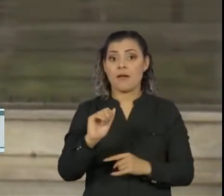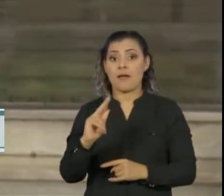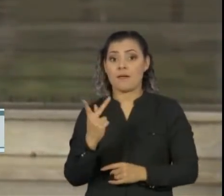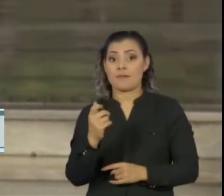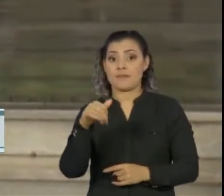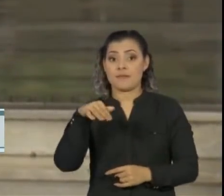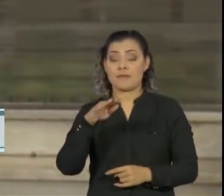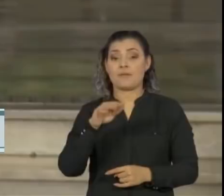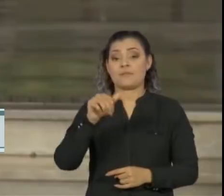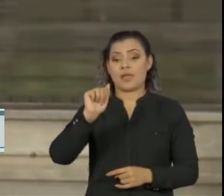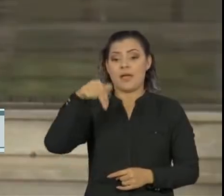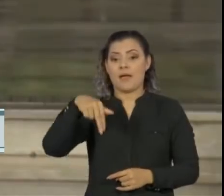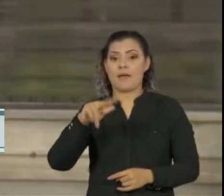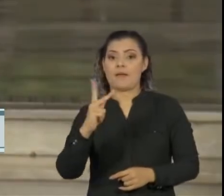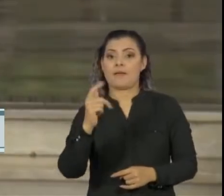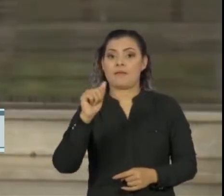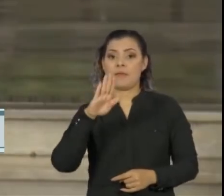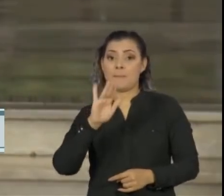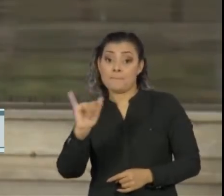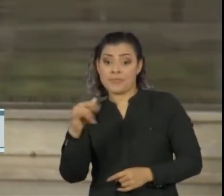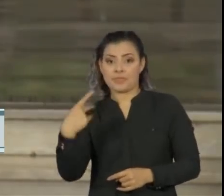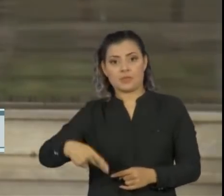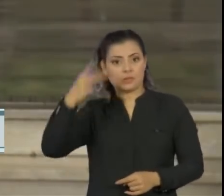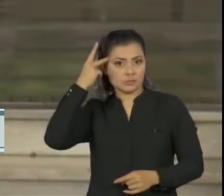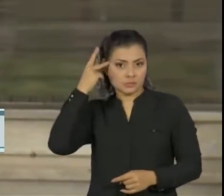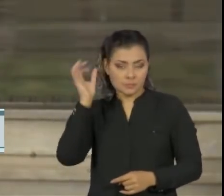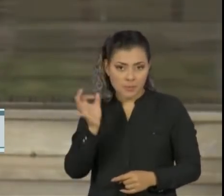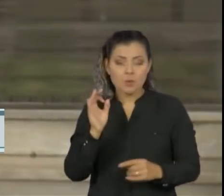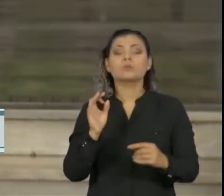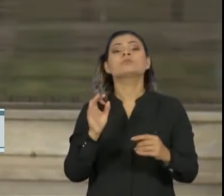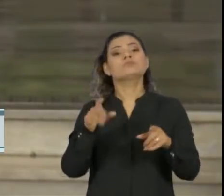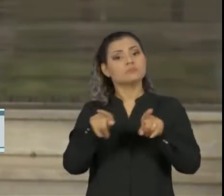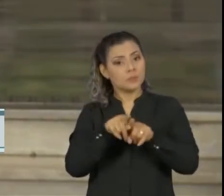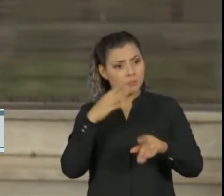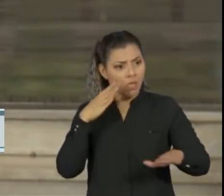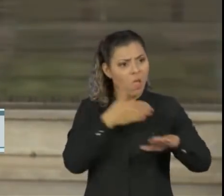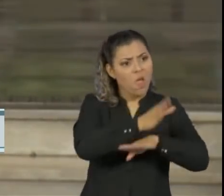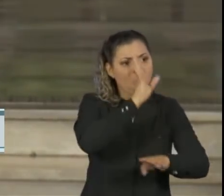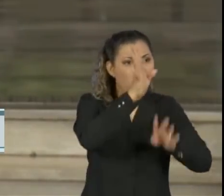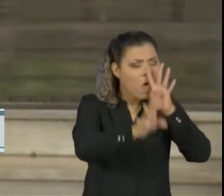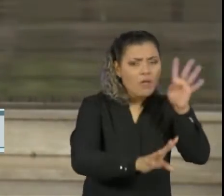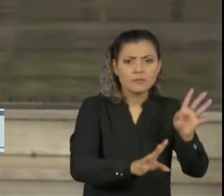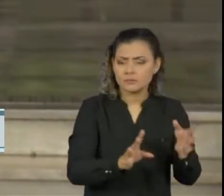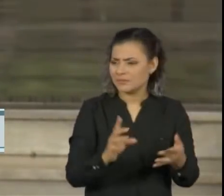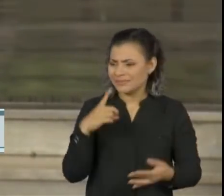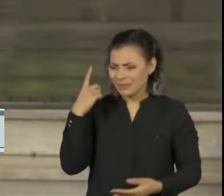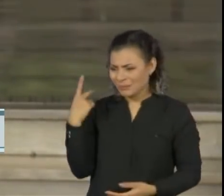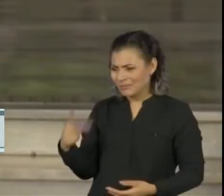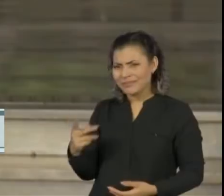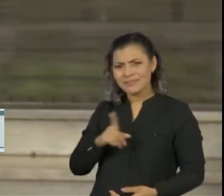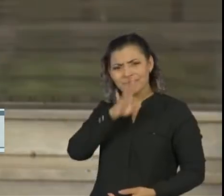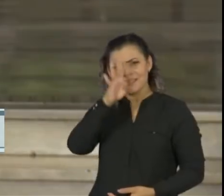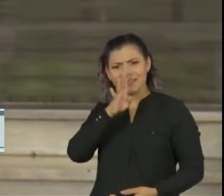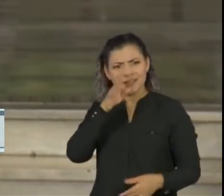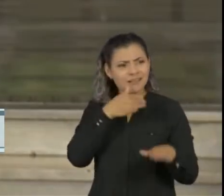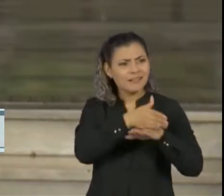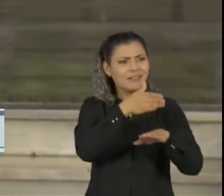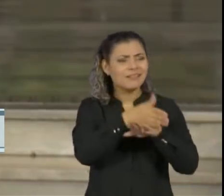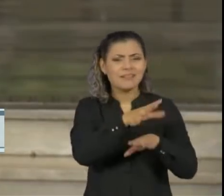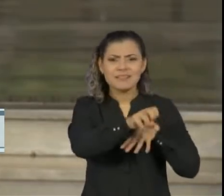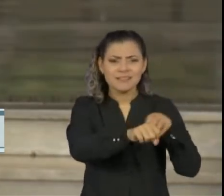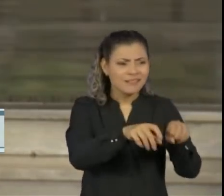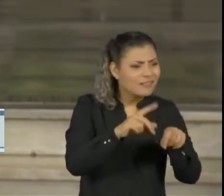AMB, administrado pela Prefeitura de São Paulo. O mau exemplo desses deputados foi condenado por